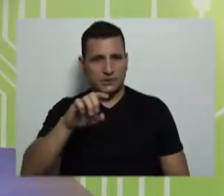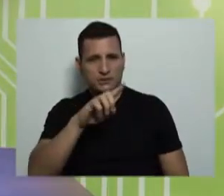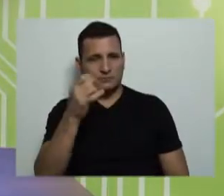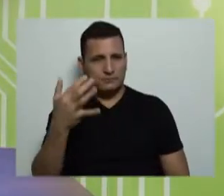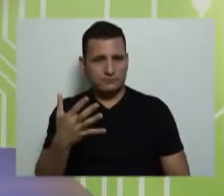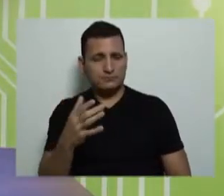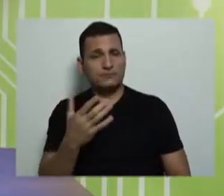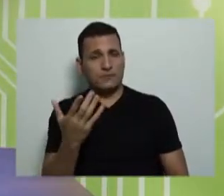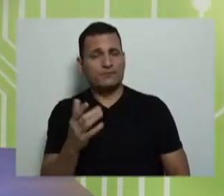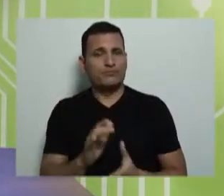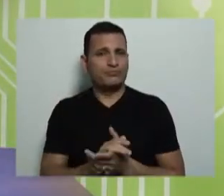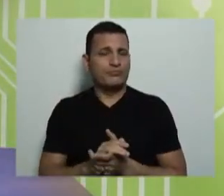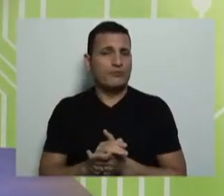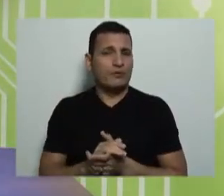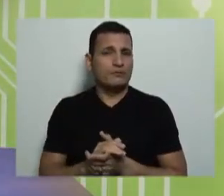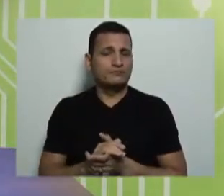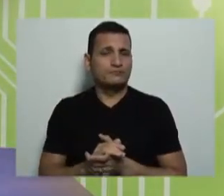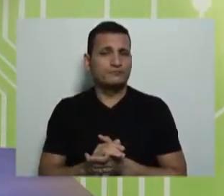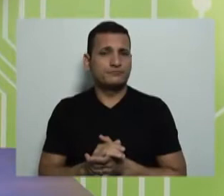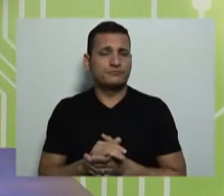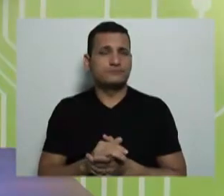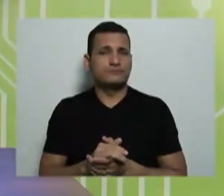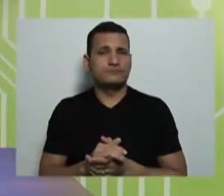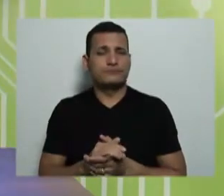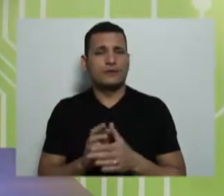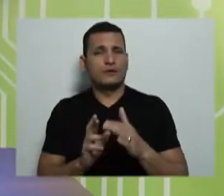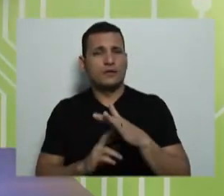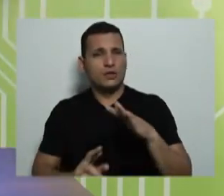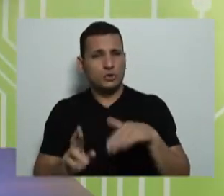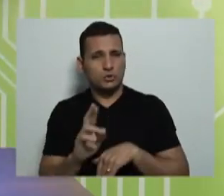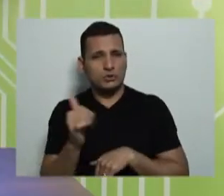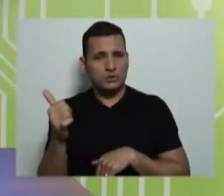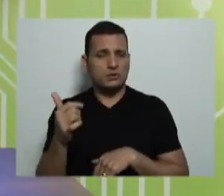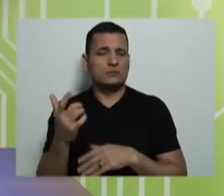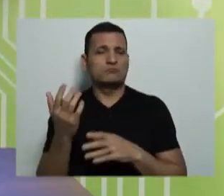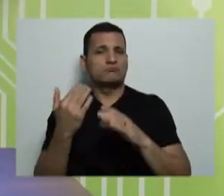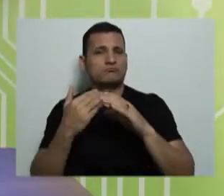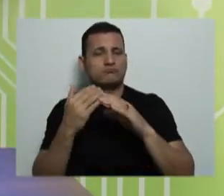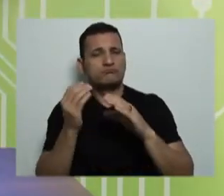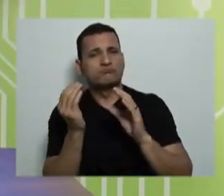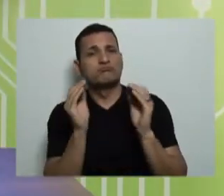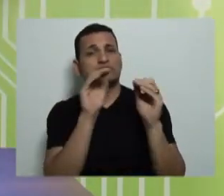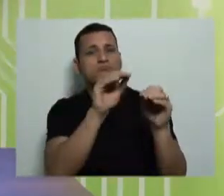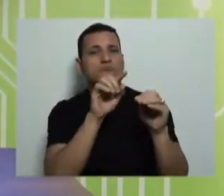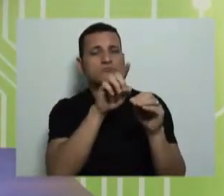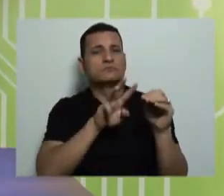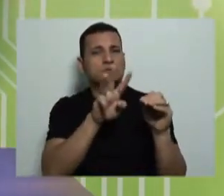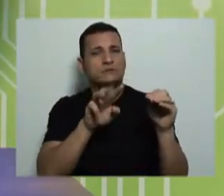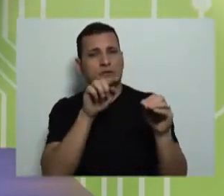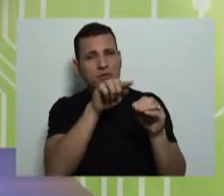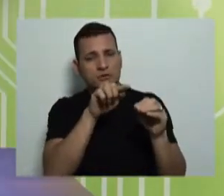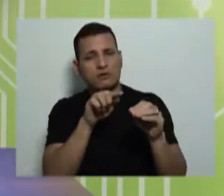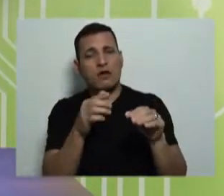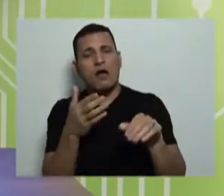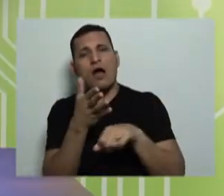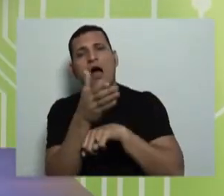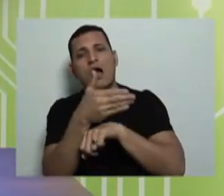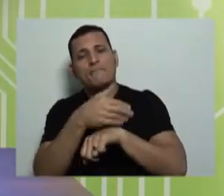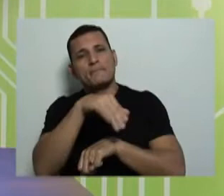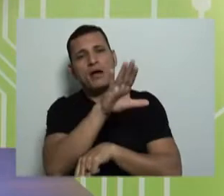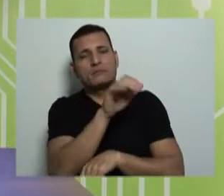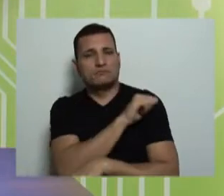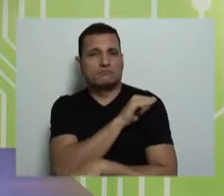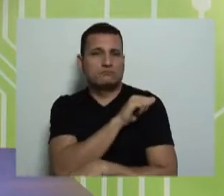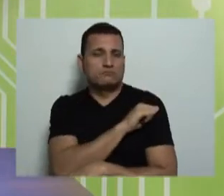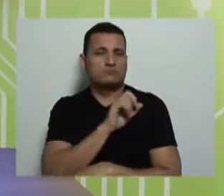incluir esses documentos lá no site para tornar ainda mais acessível tanto para os orientadores como para os alunos. Eu quero ver se eu reservo um